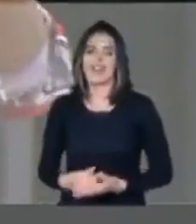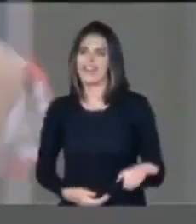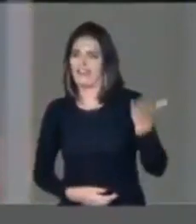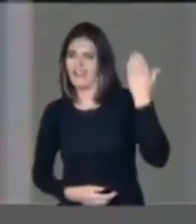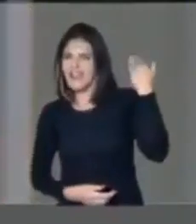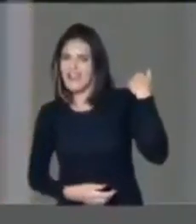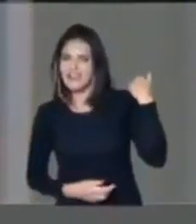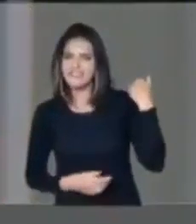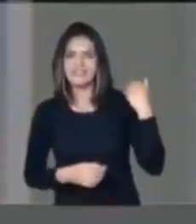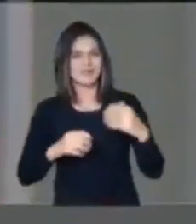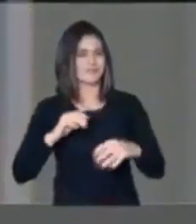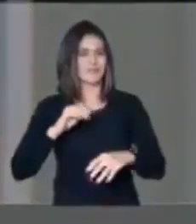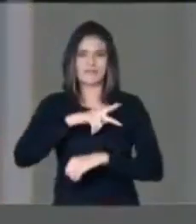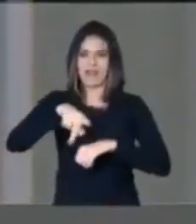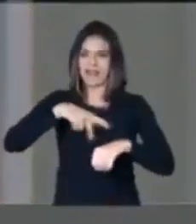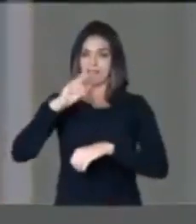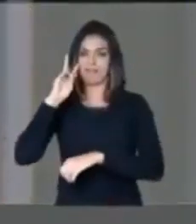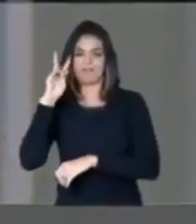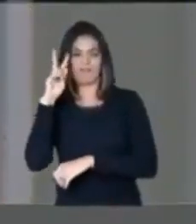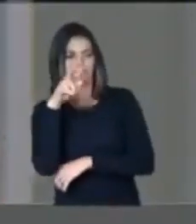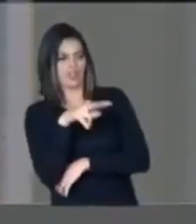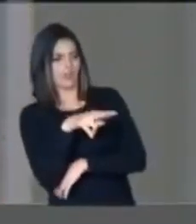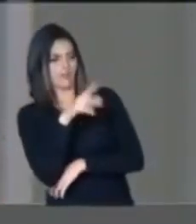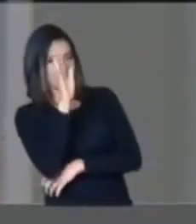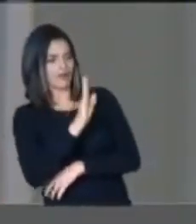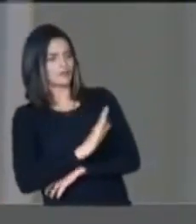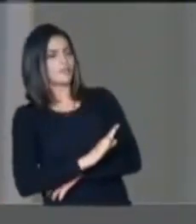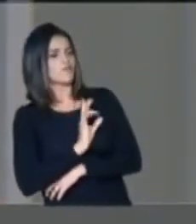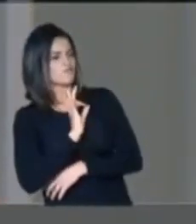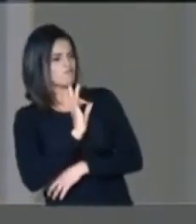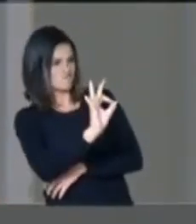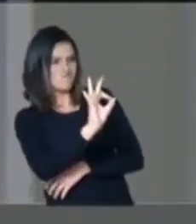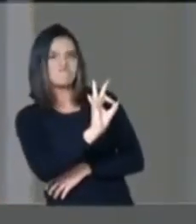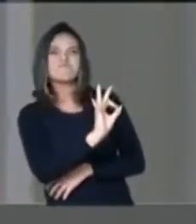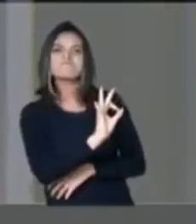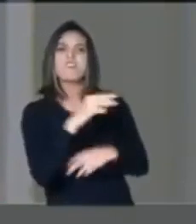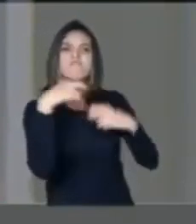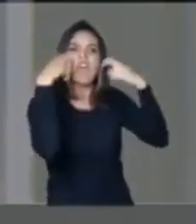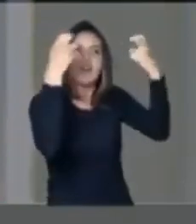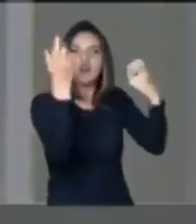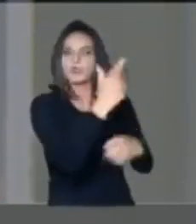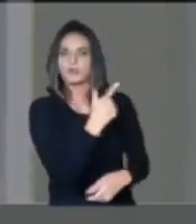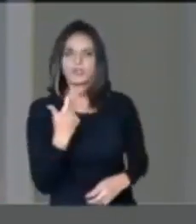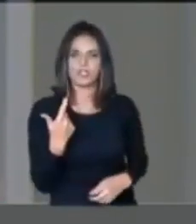não envergonhávamos o Brasil. Nós estávamos em alta lá fora.